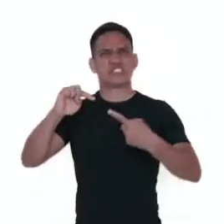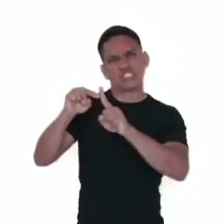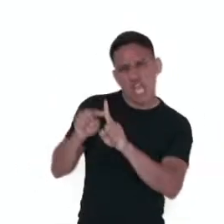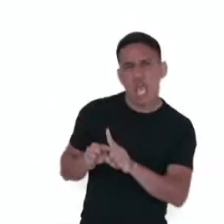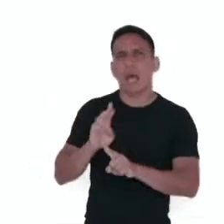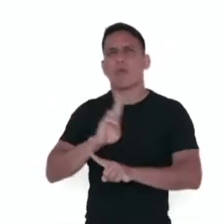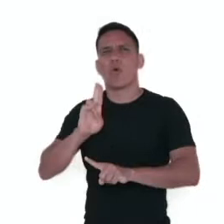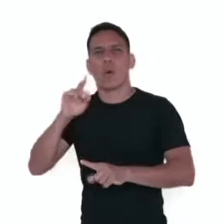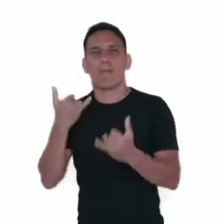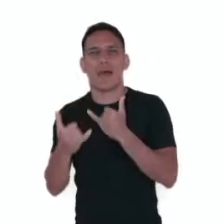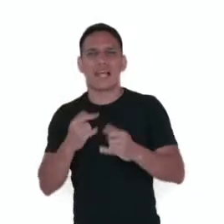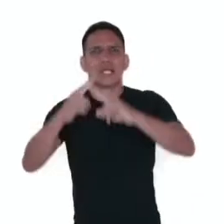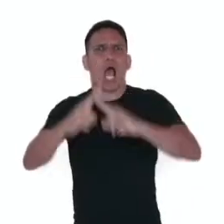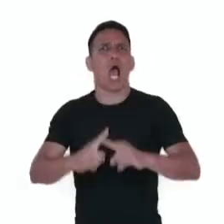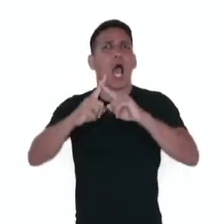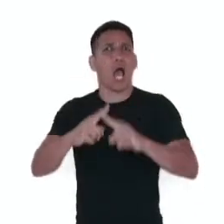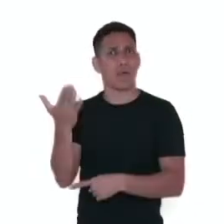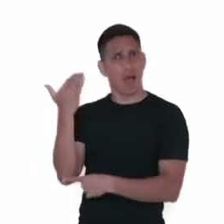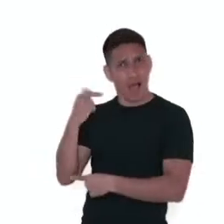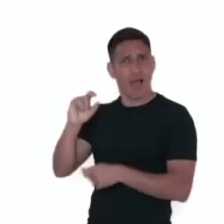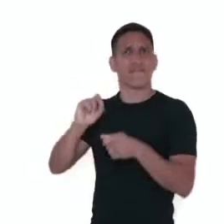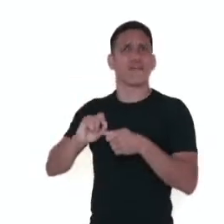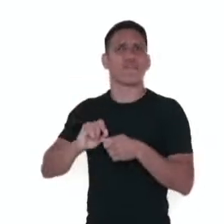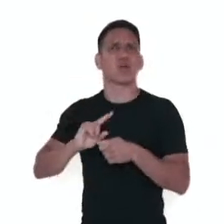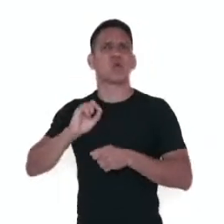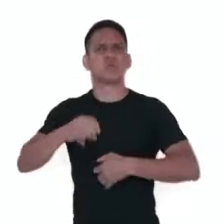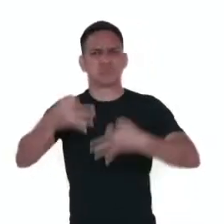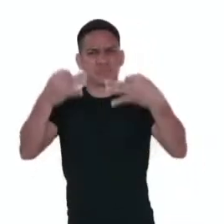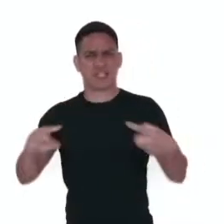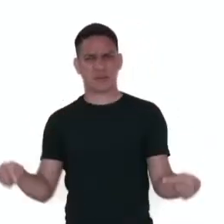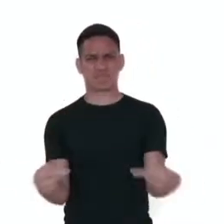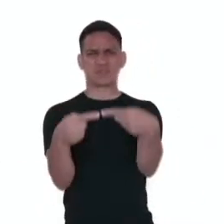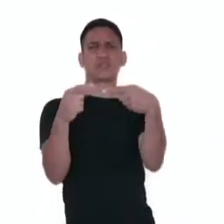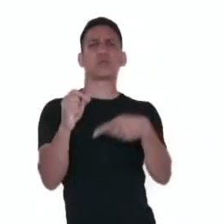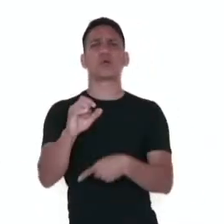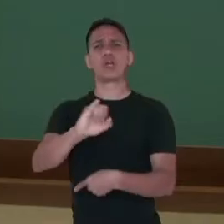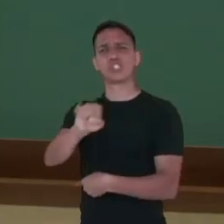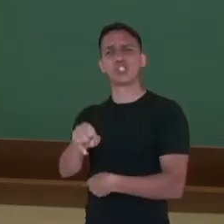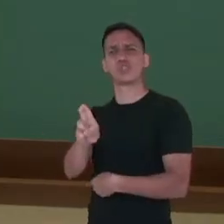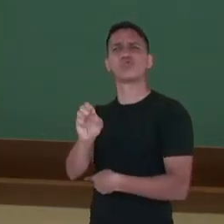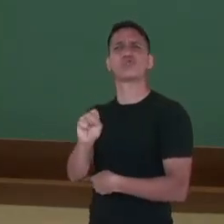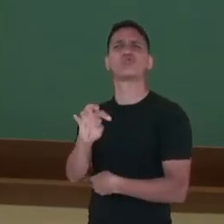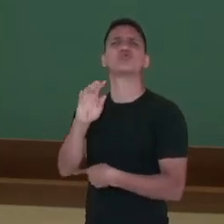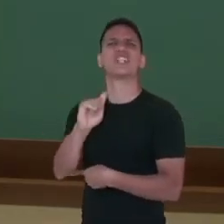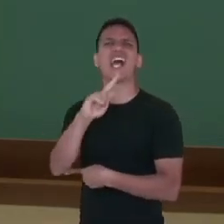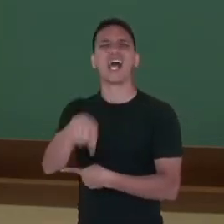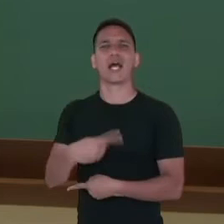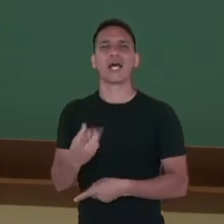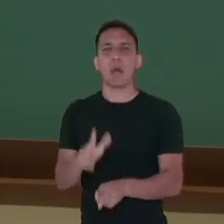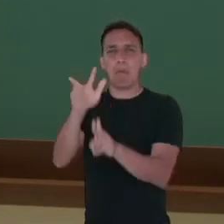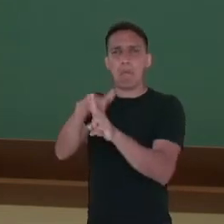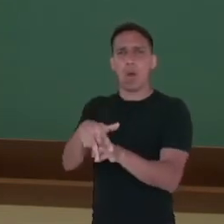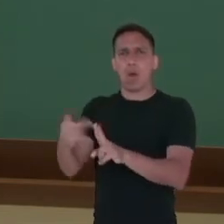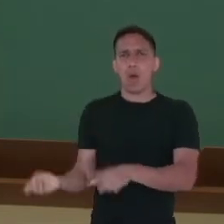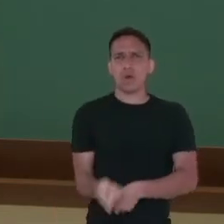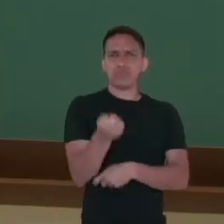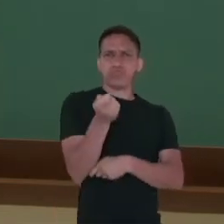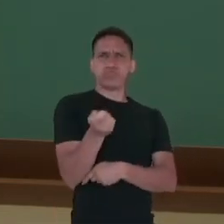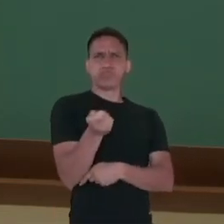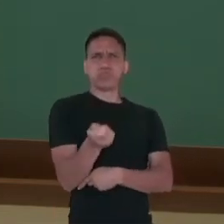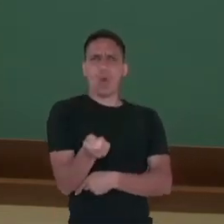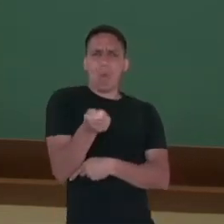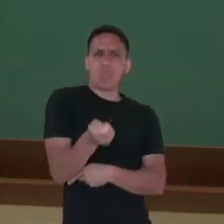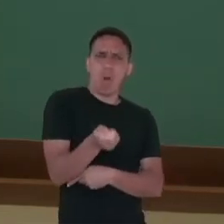uma espécie de um campeonato que os nobres faziam de justa, né, chamado justa, era aquele cavaleiro com uma lança numa ponta do outro, tinha um tronco